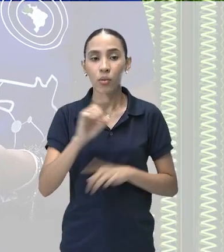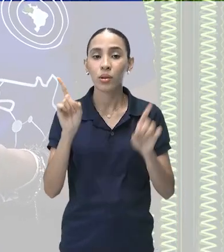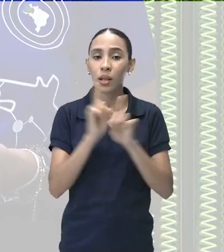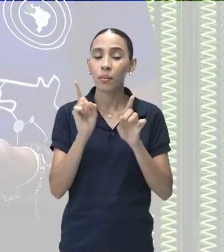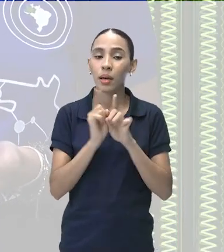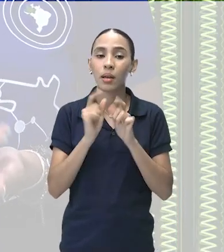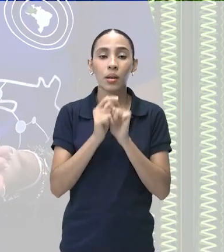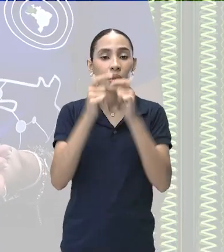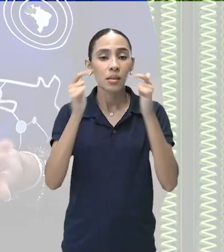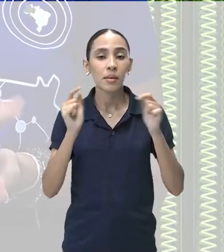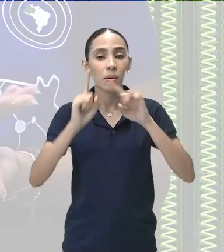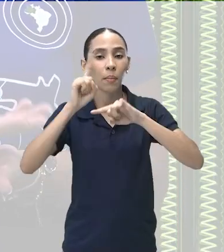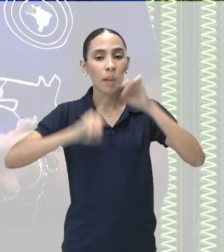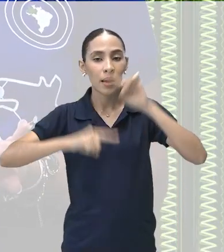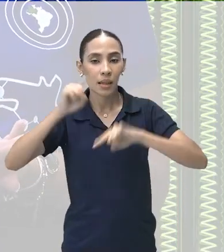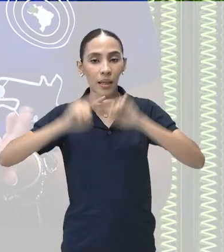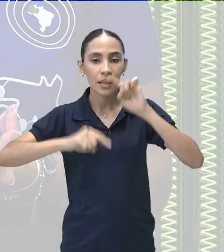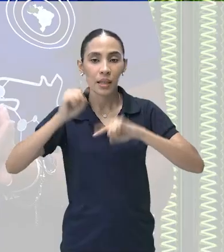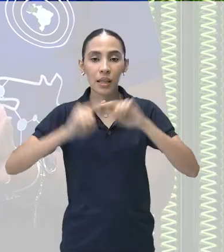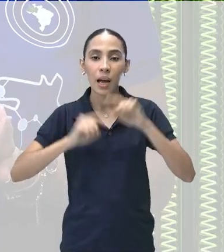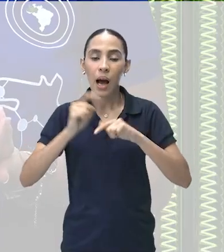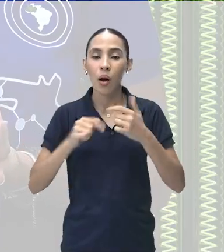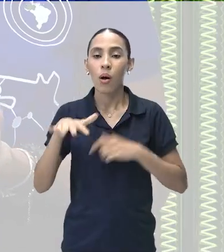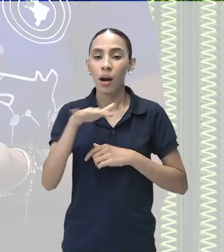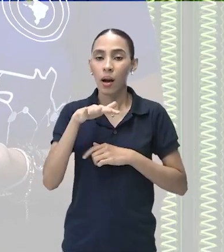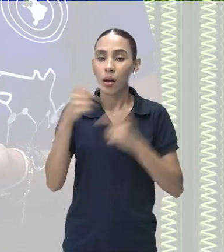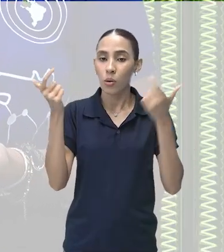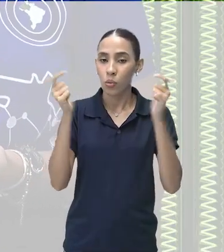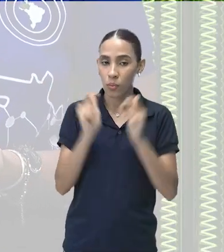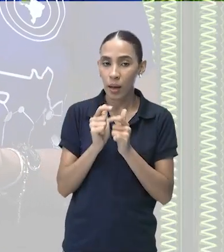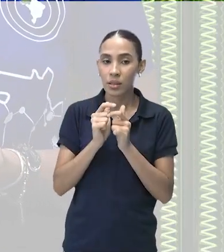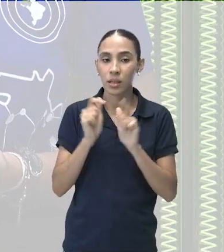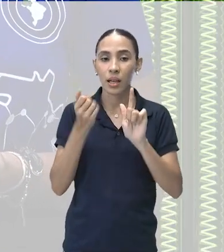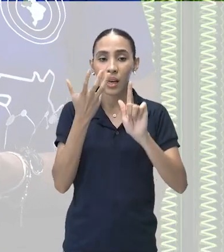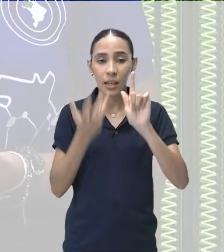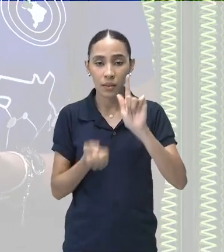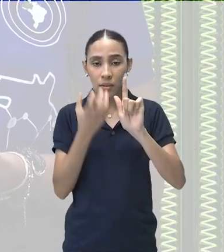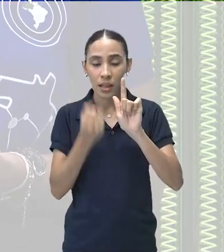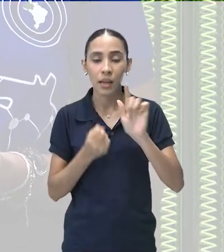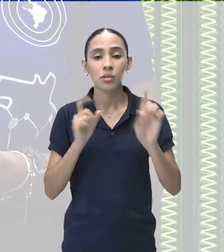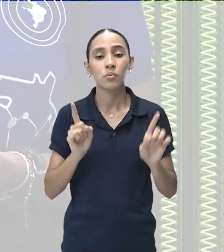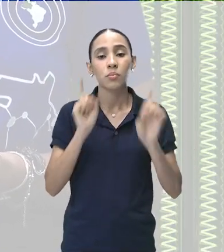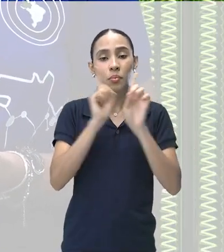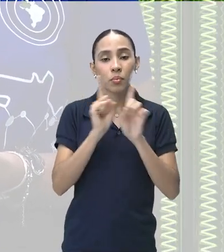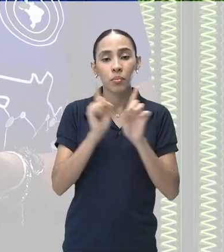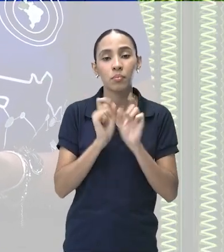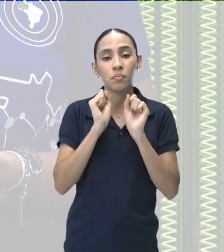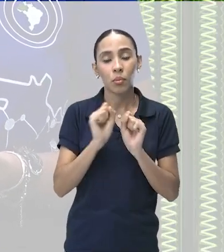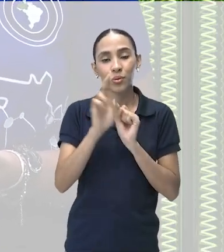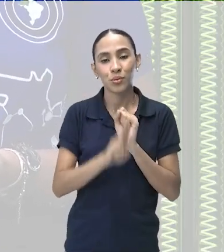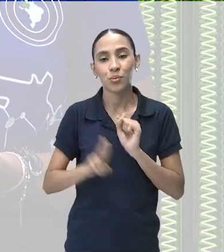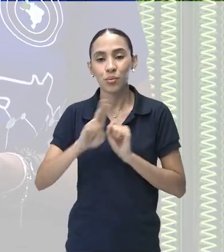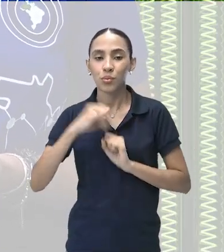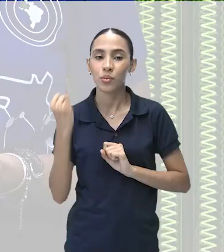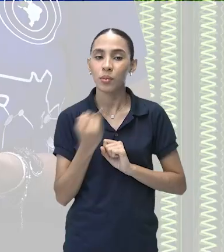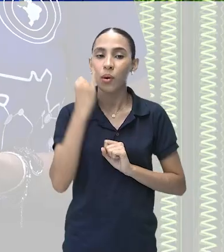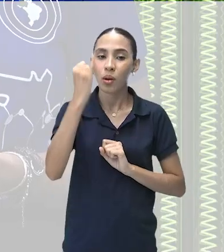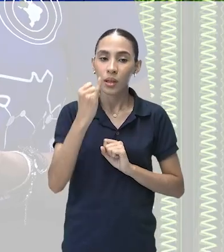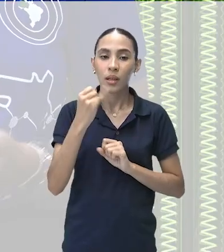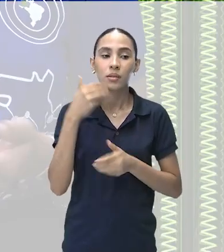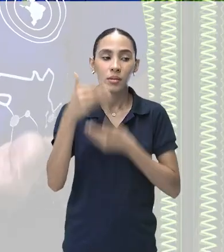de materiais em ambientes de baixa gravidade. Isso pode ter aplicações importantes